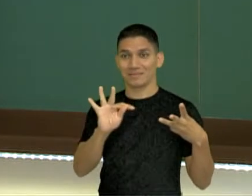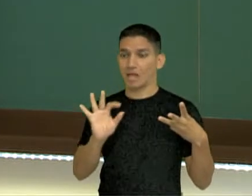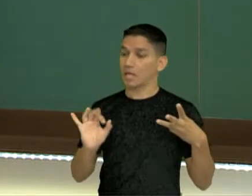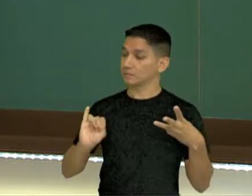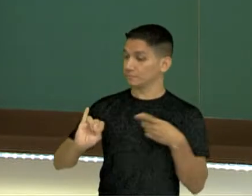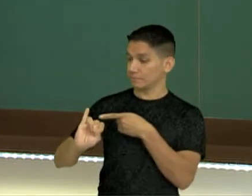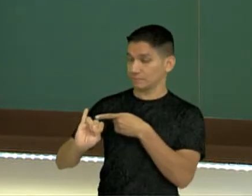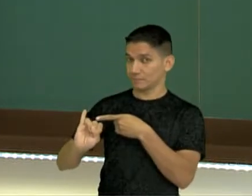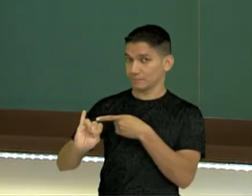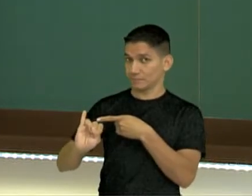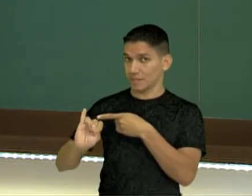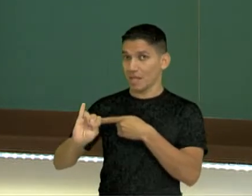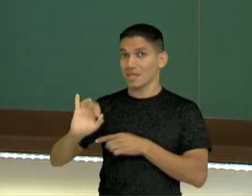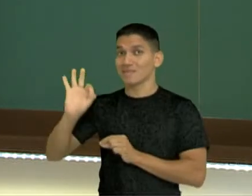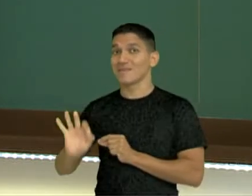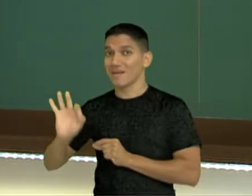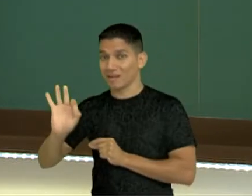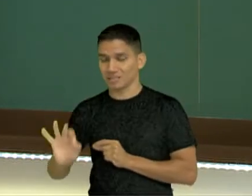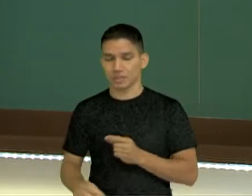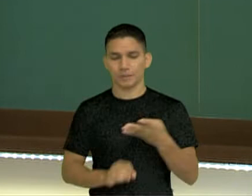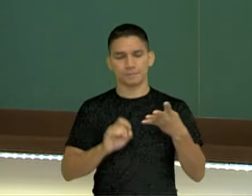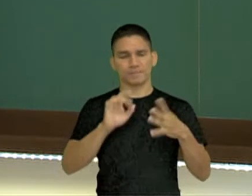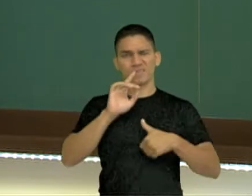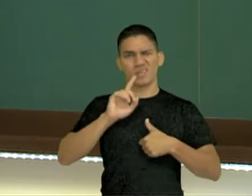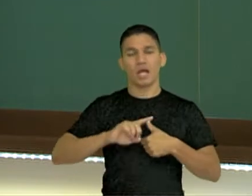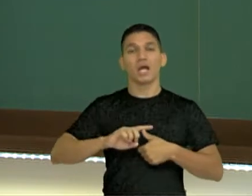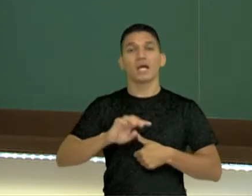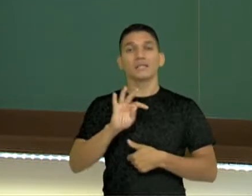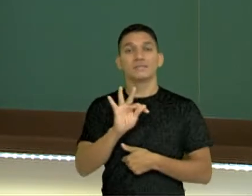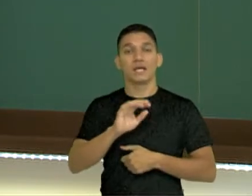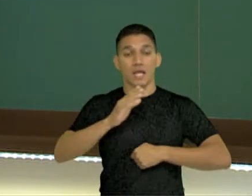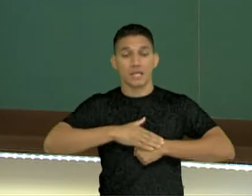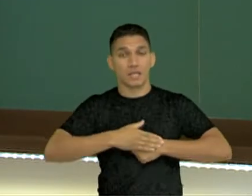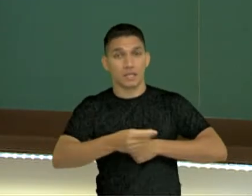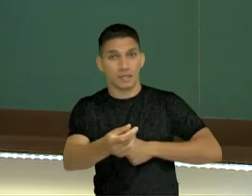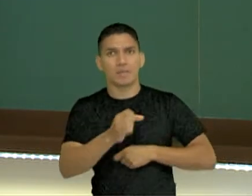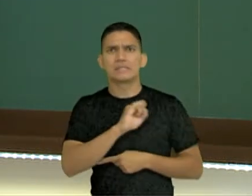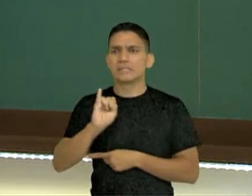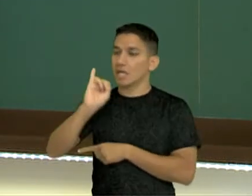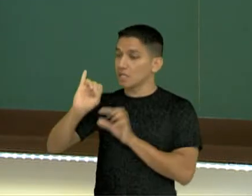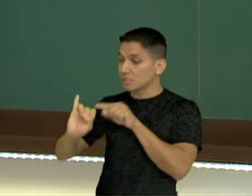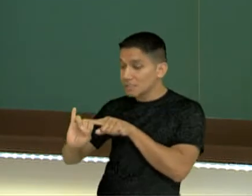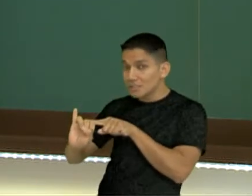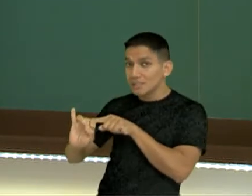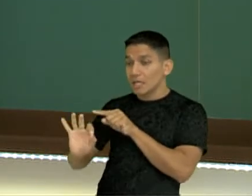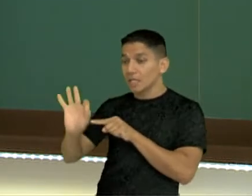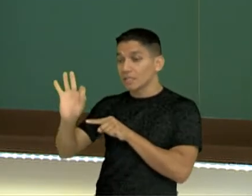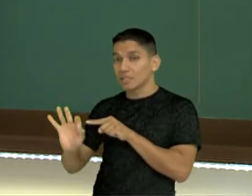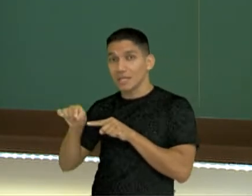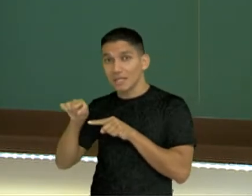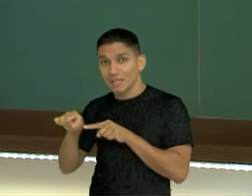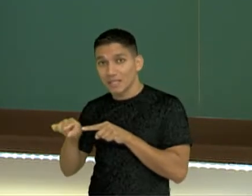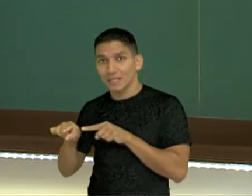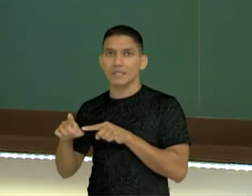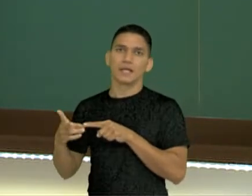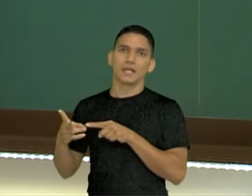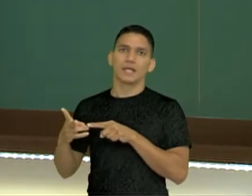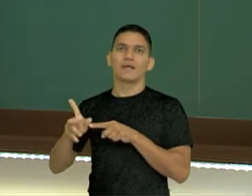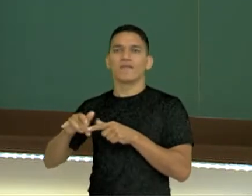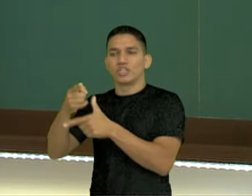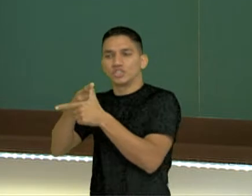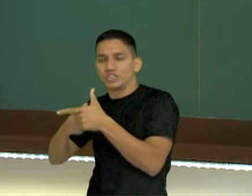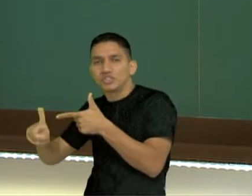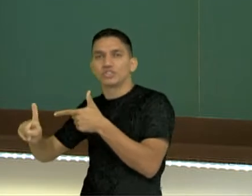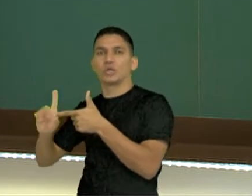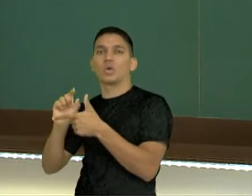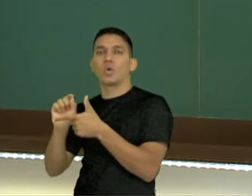de 20%, para colocar na fórmula, eu tenho que colocar na forma decimal, ou seja, eu vou pegar 20 dividido por 100, vai dar 0,2,